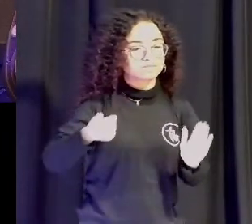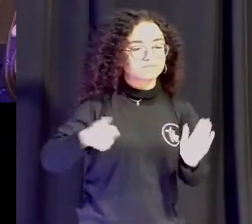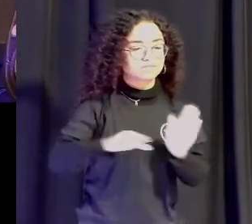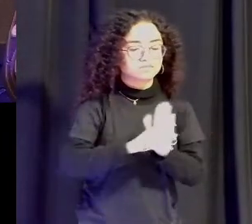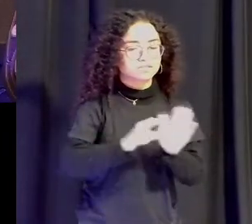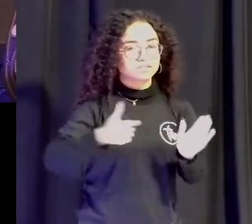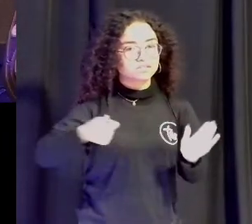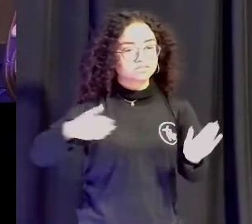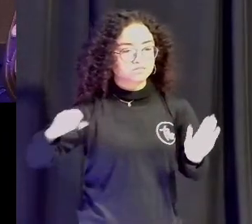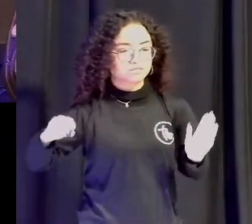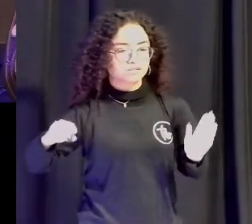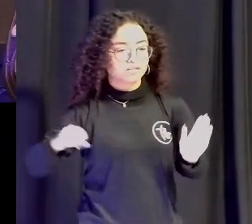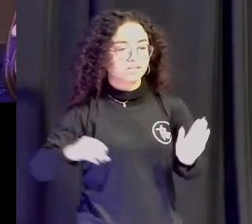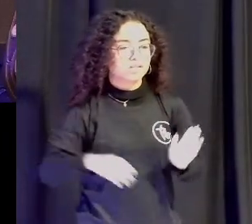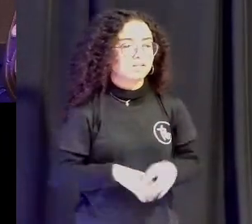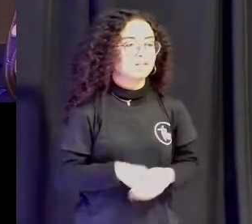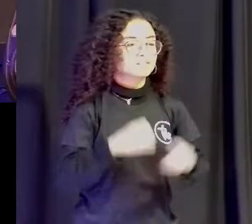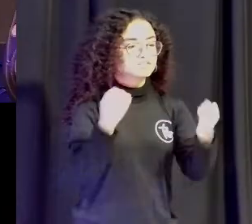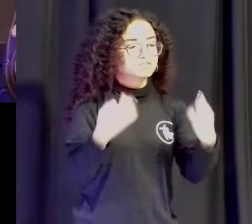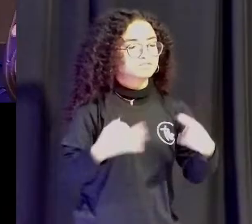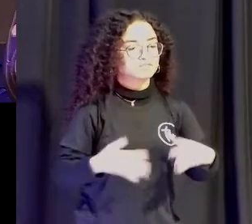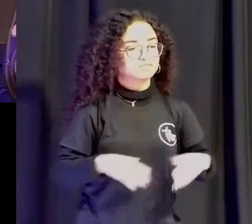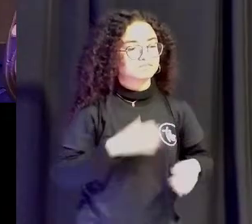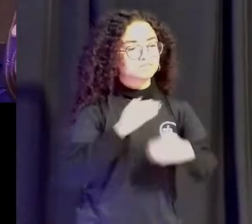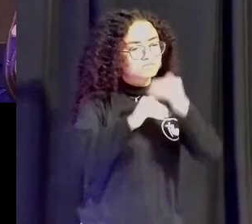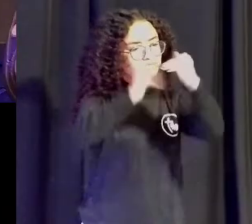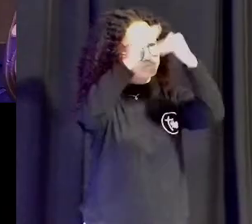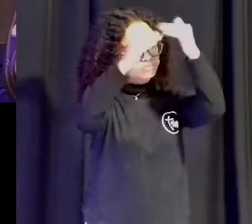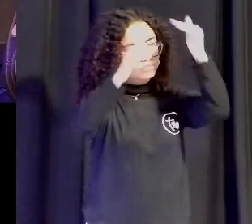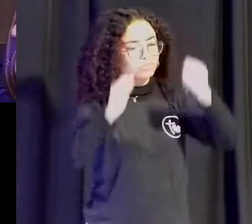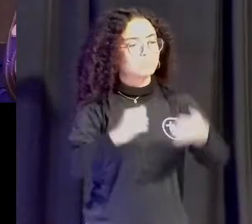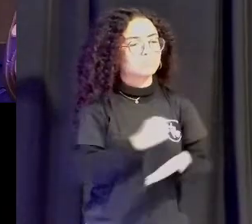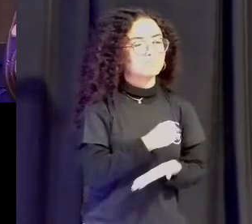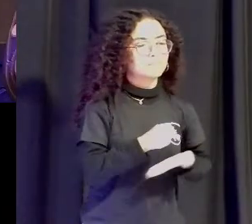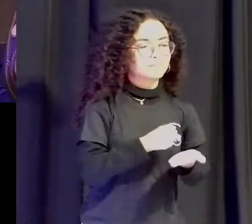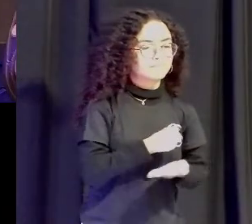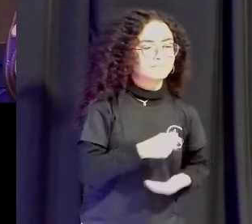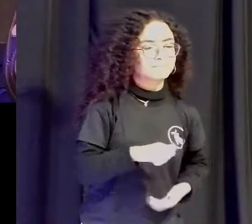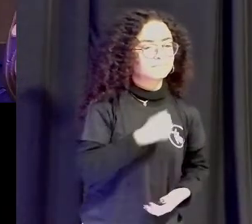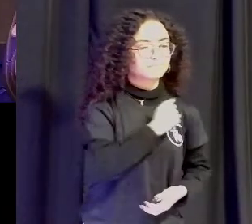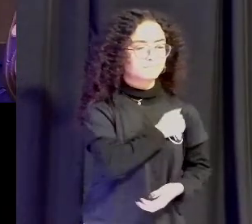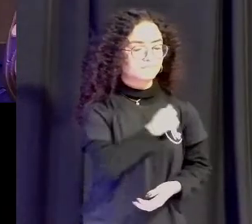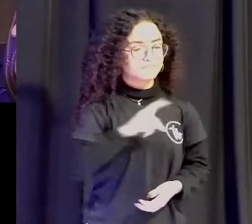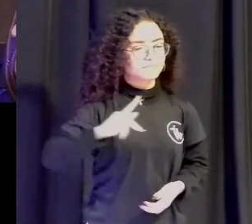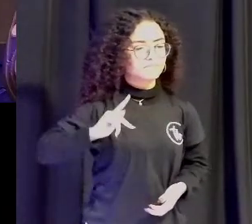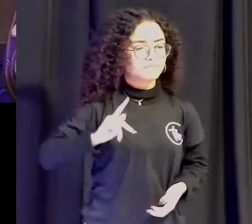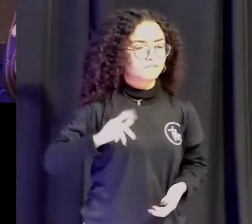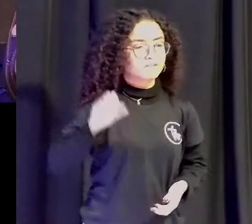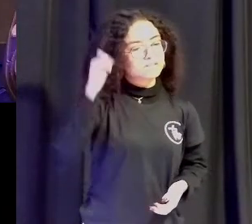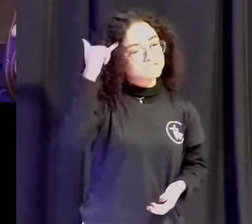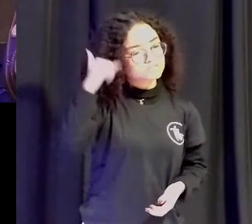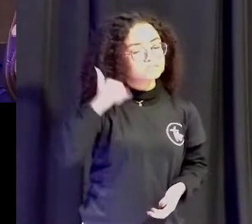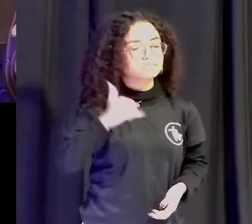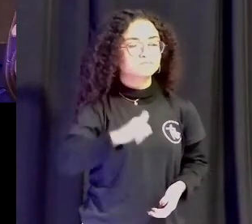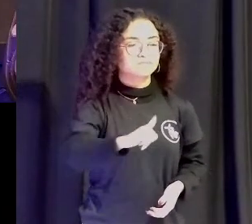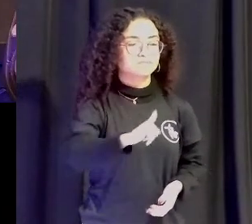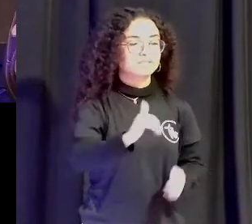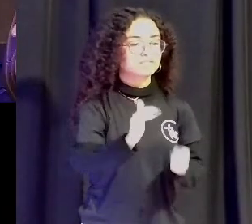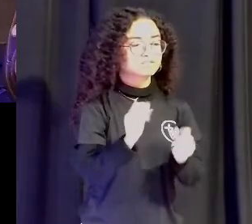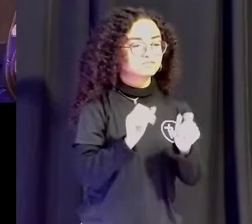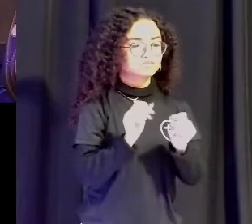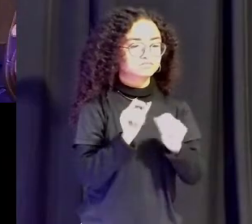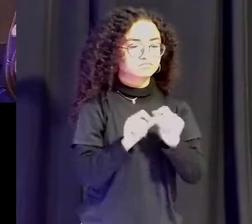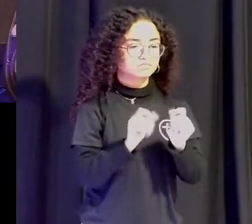o fundamento dos apóstolos e dos profetas, de que Jesus Cristo é a principal pedra